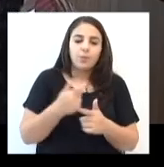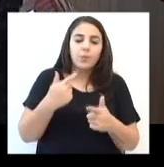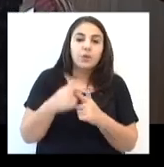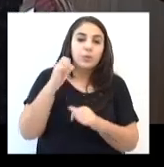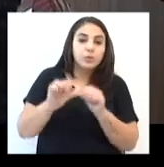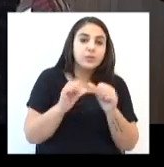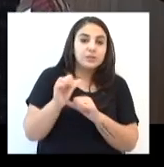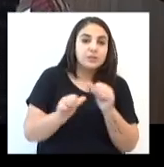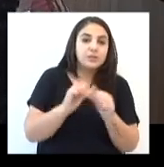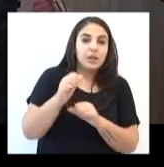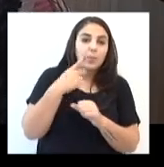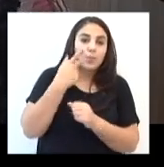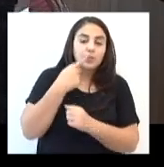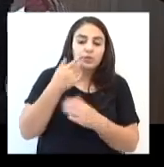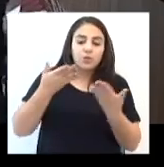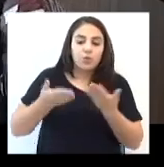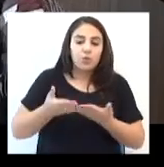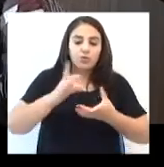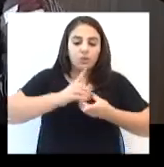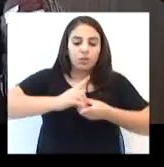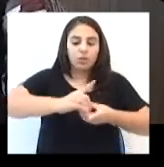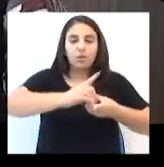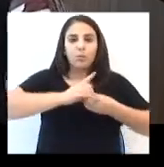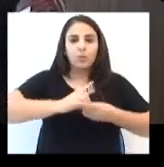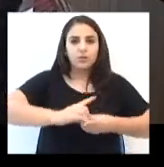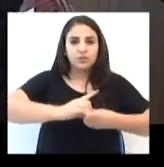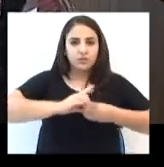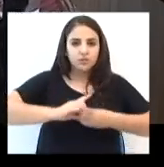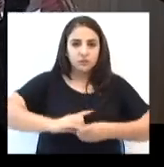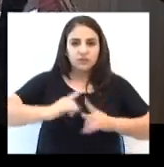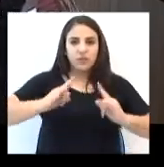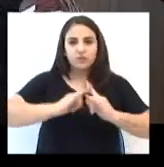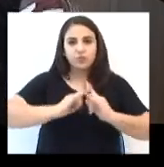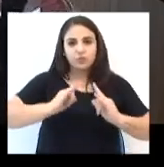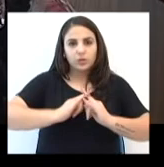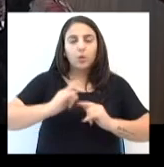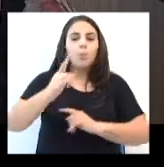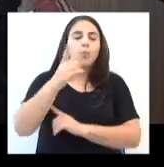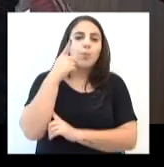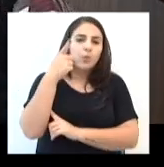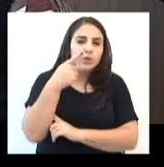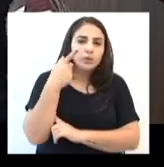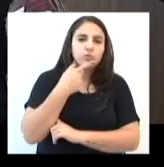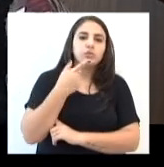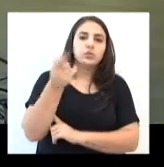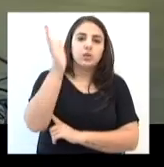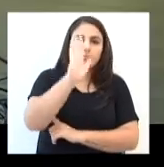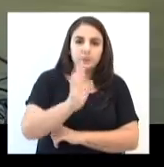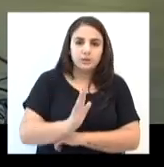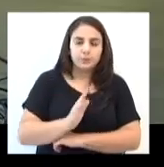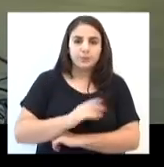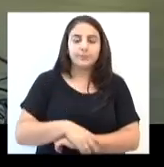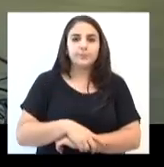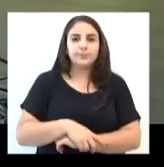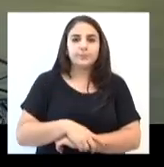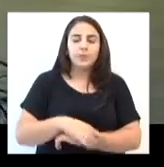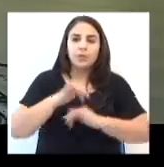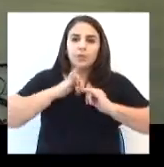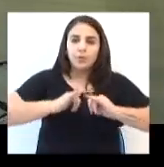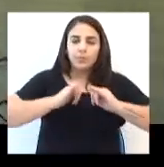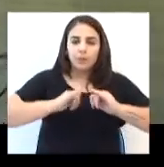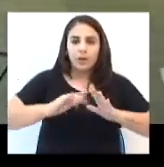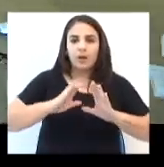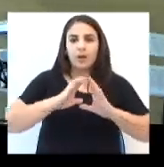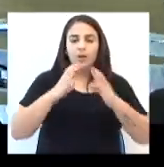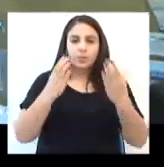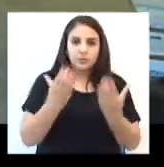reforma política hoje ela visa democratizar a instituição política como um todo no Brasil. Para informar a